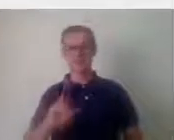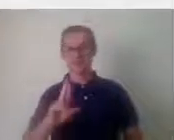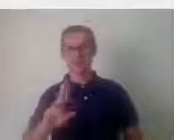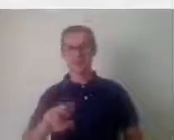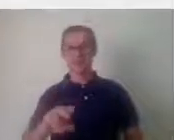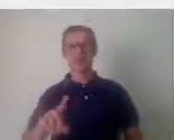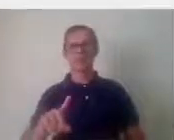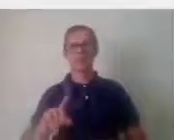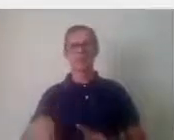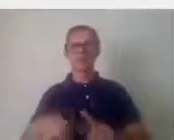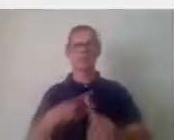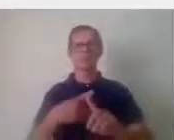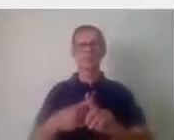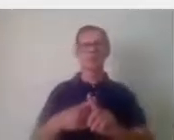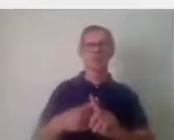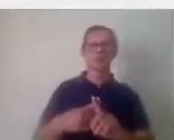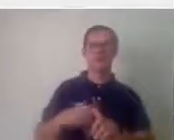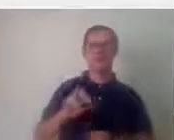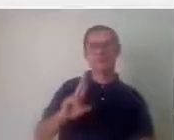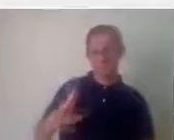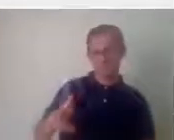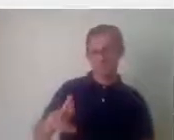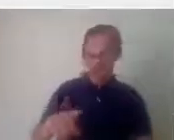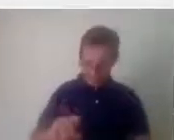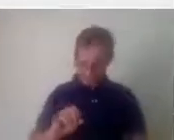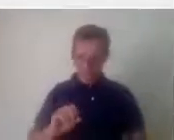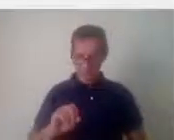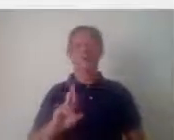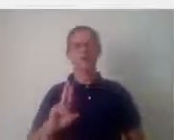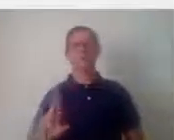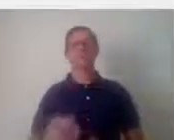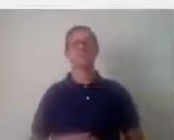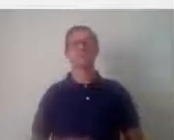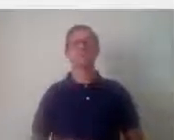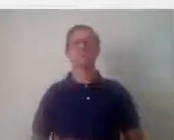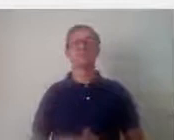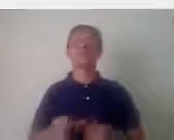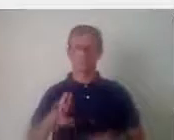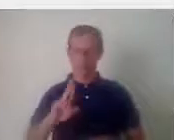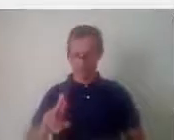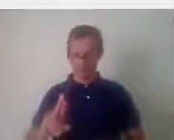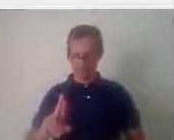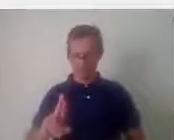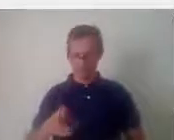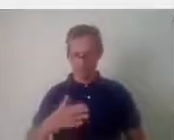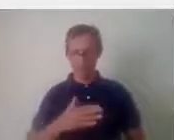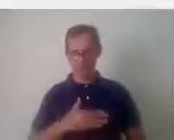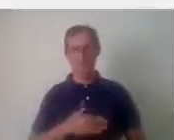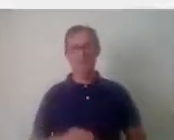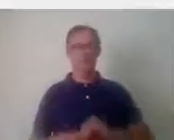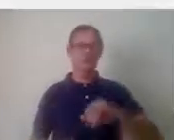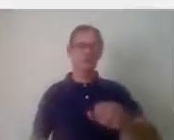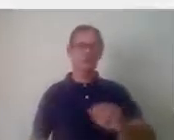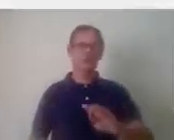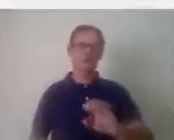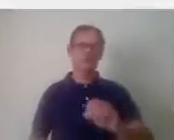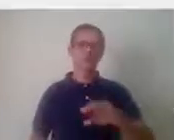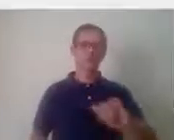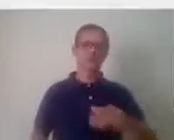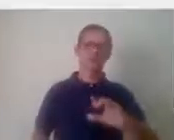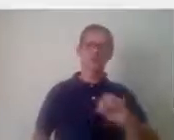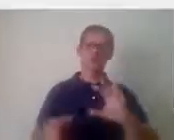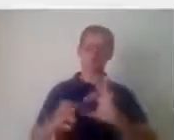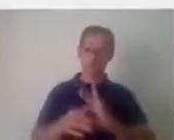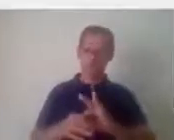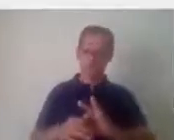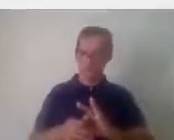1 vezes o r. Quem que é esse r? Esse r é o meu jacobiano associado à minha